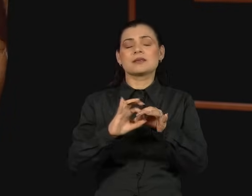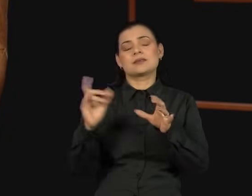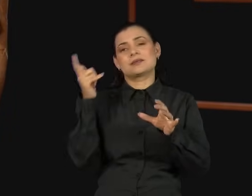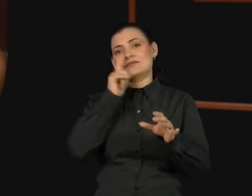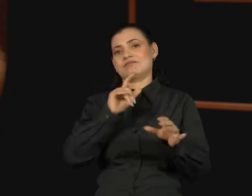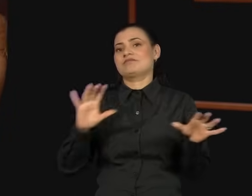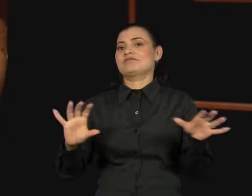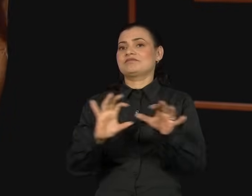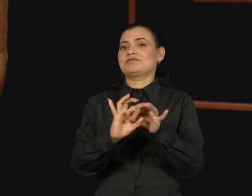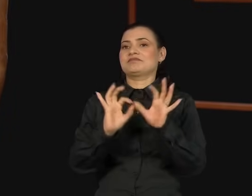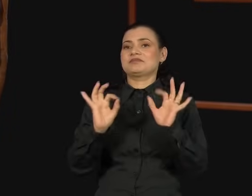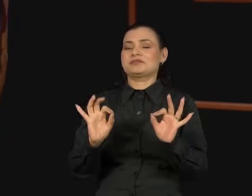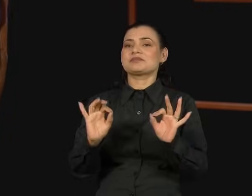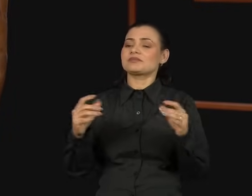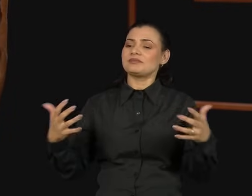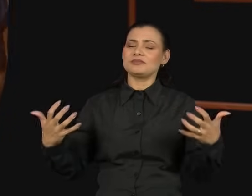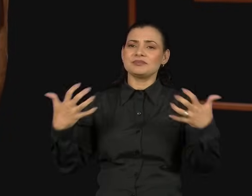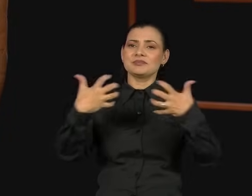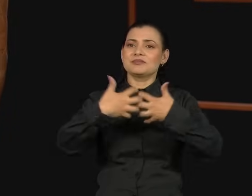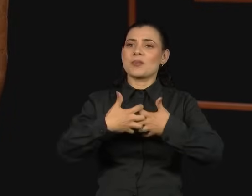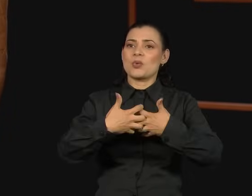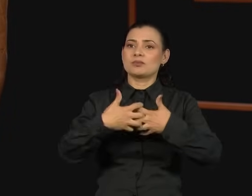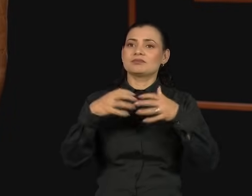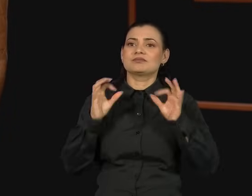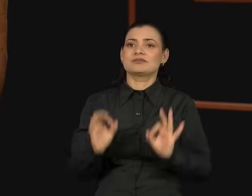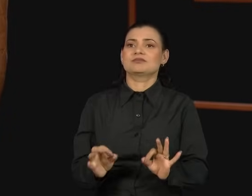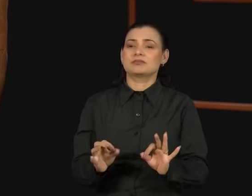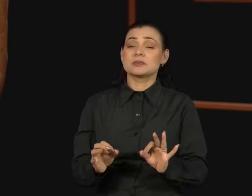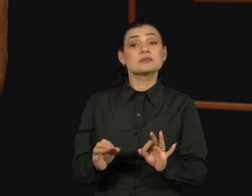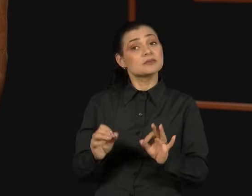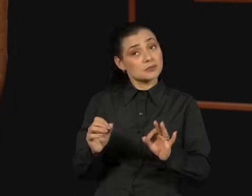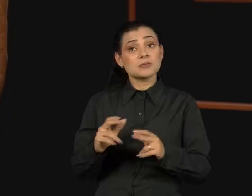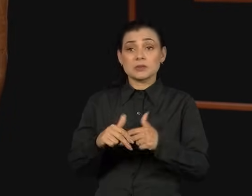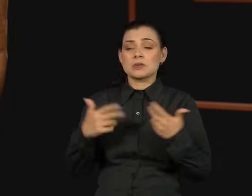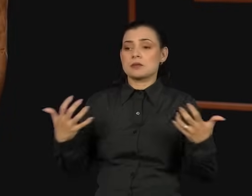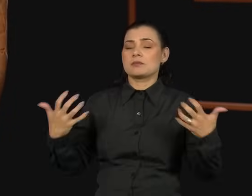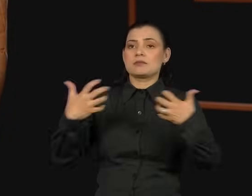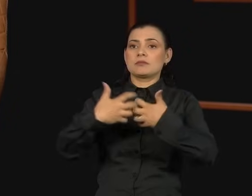querendo afinar um encontro. E veio esse